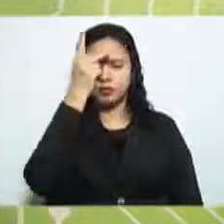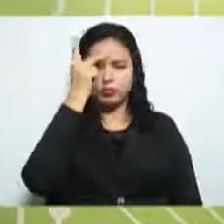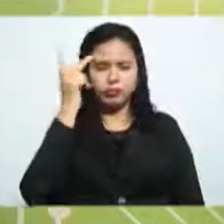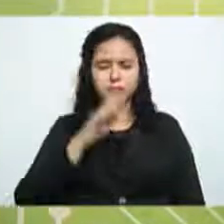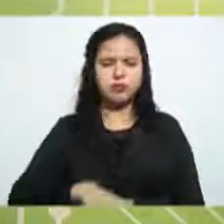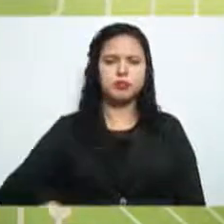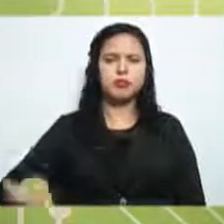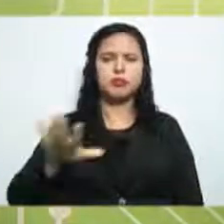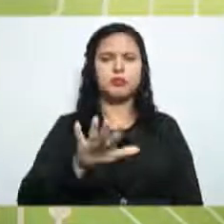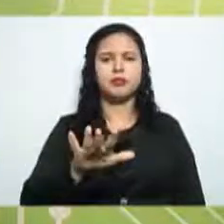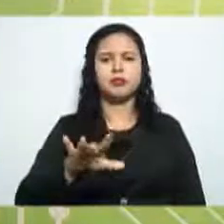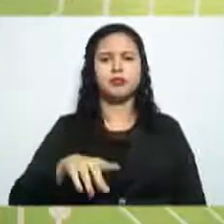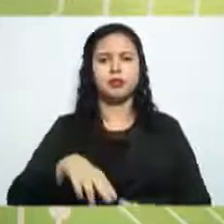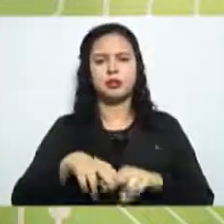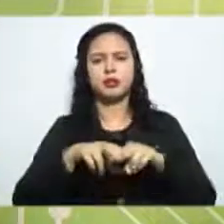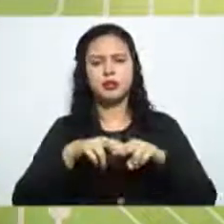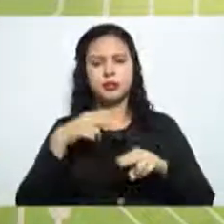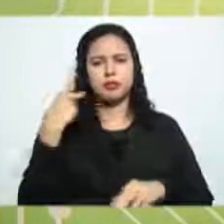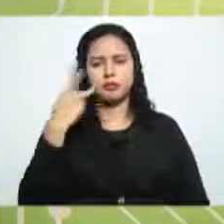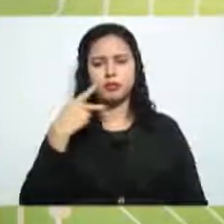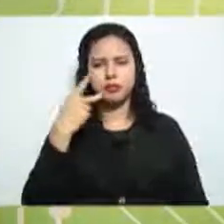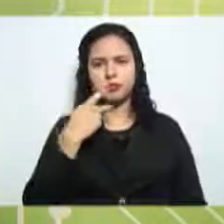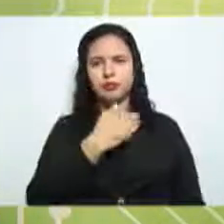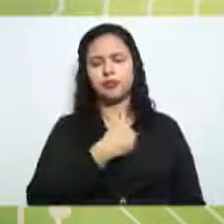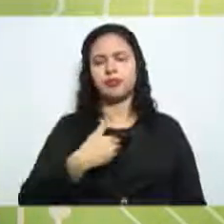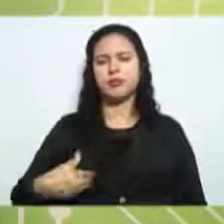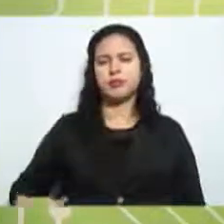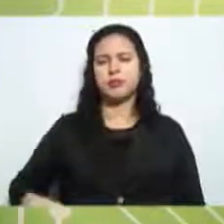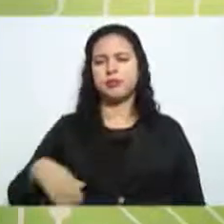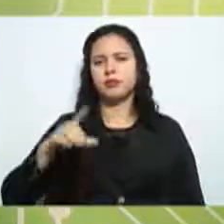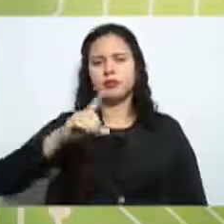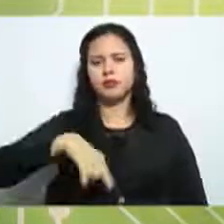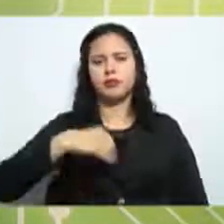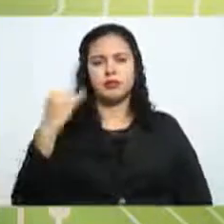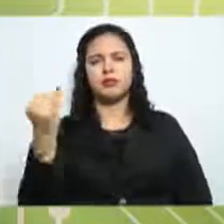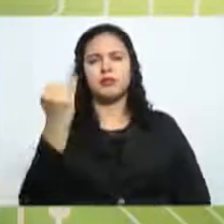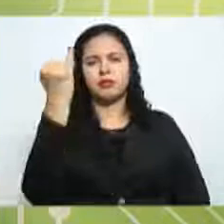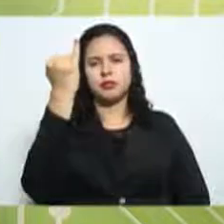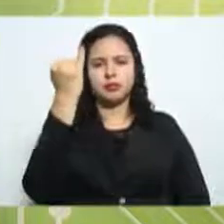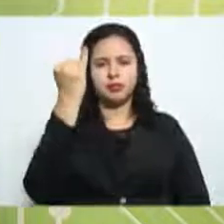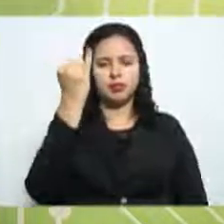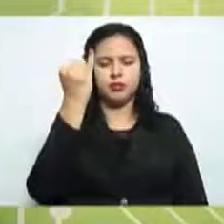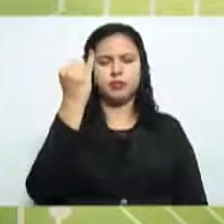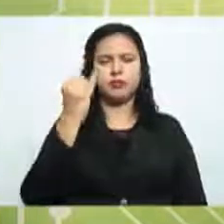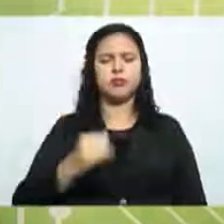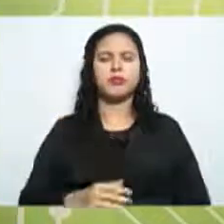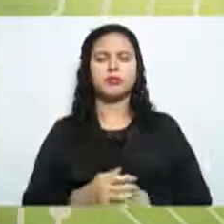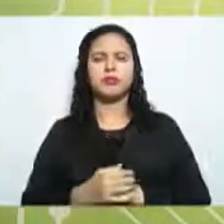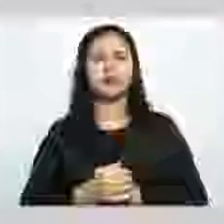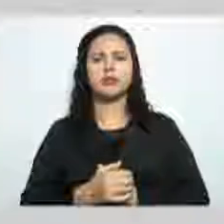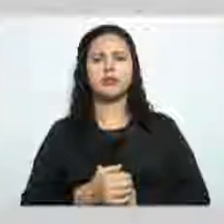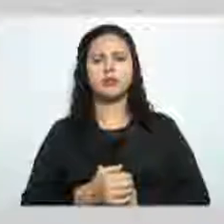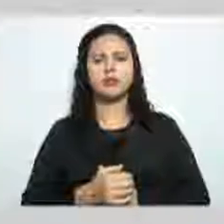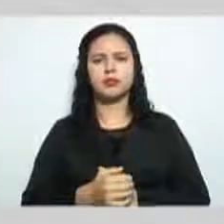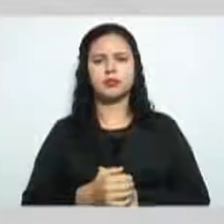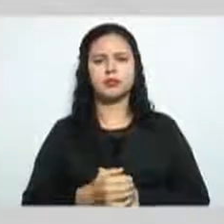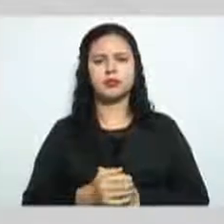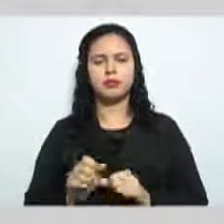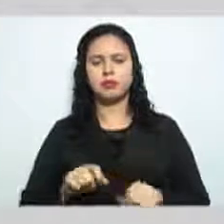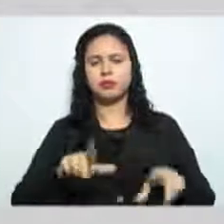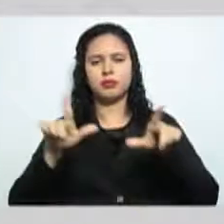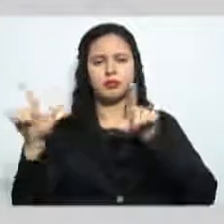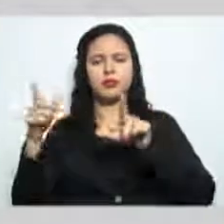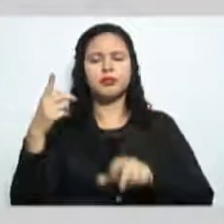políticas públicas são importantes, para a gente solucionar os problemas sociais que existem na nossa sociedade. Como a gente vê aqui, no slide, as